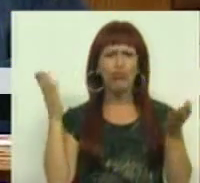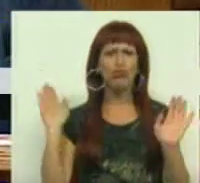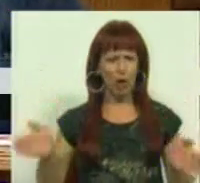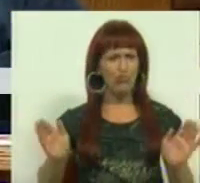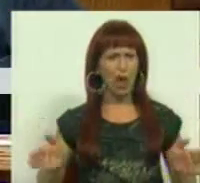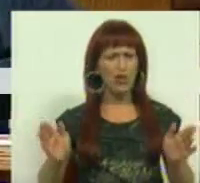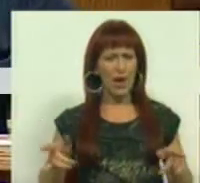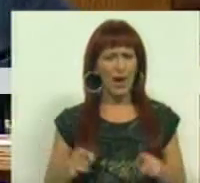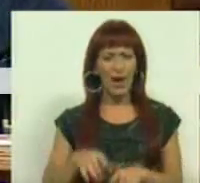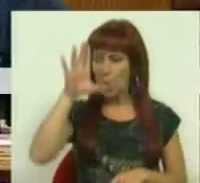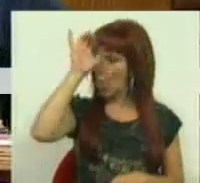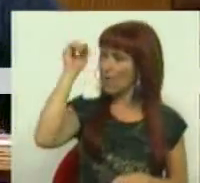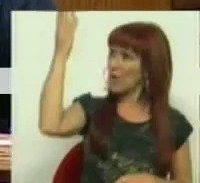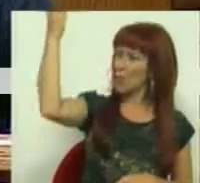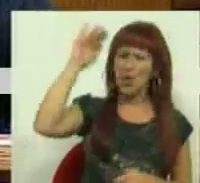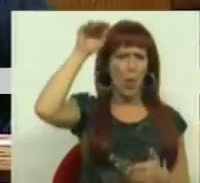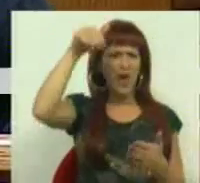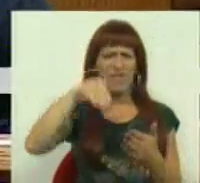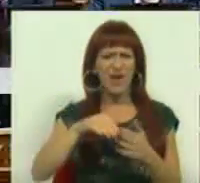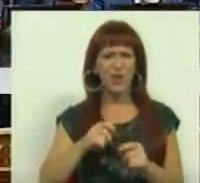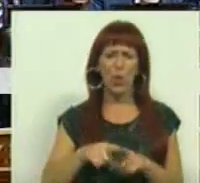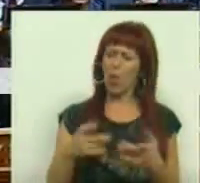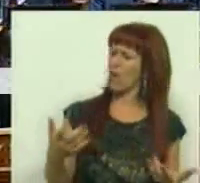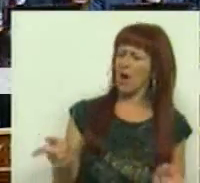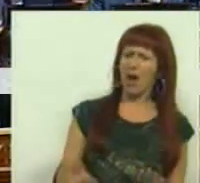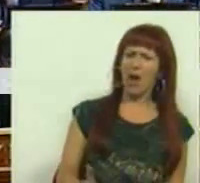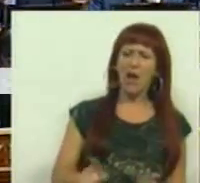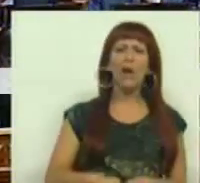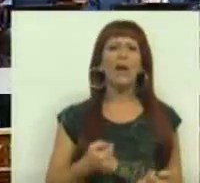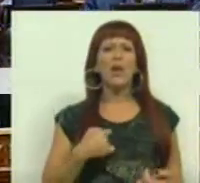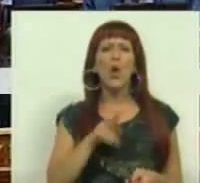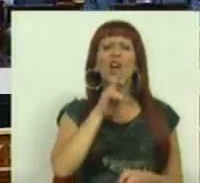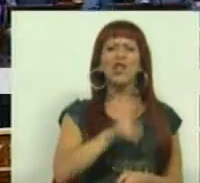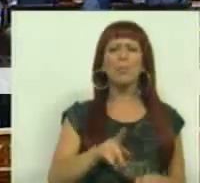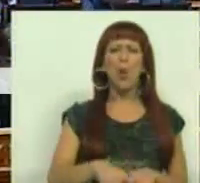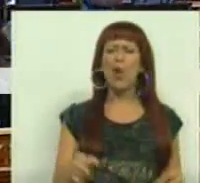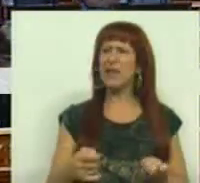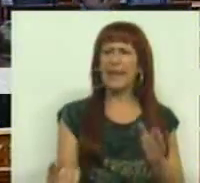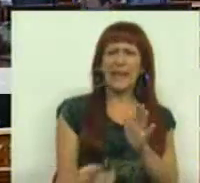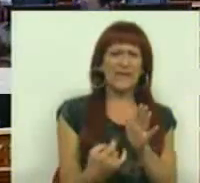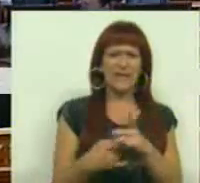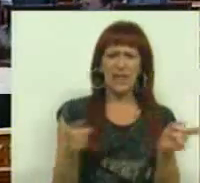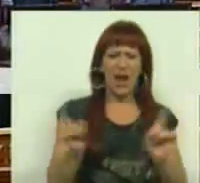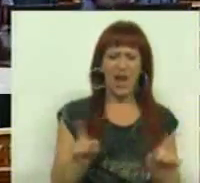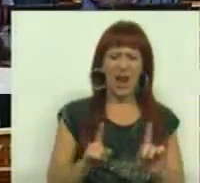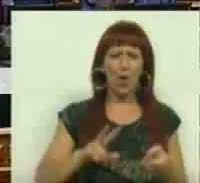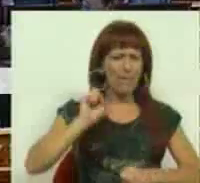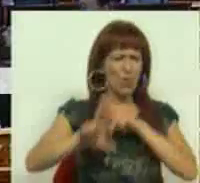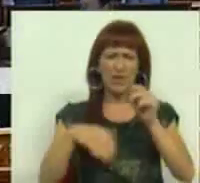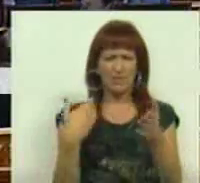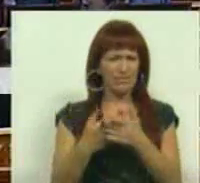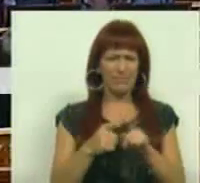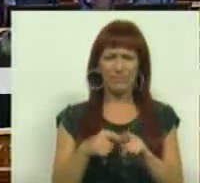existe. Este Governo não inventou a pólvora, nem está a responder a nenhuma necessidade de